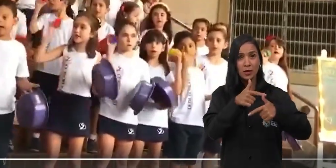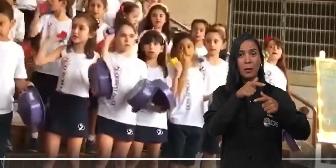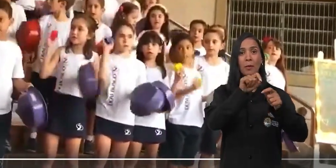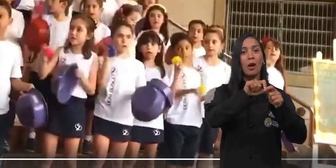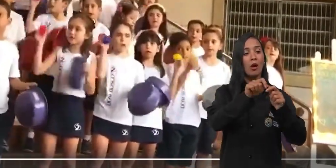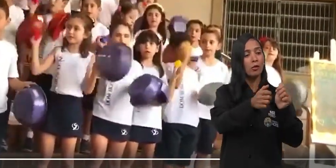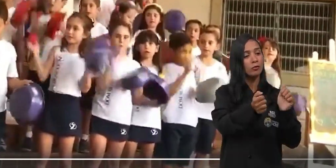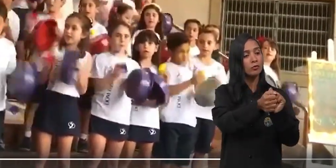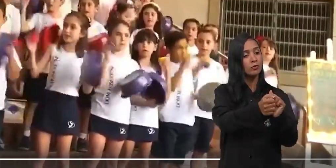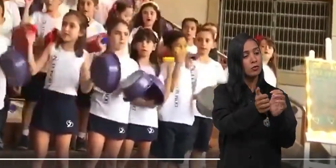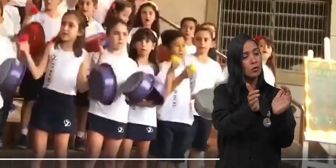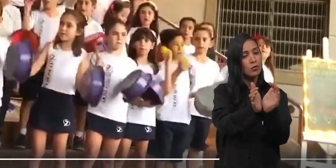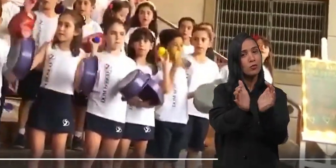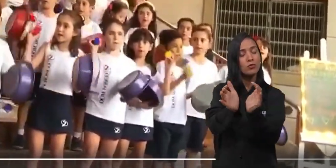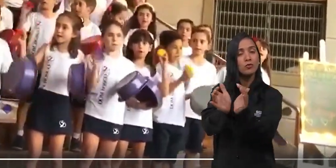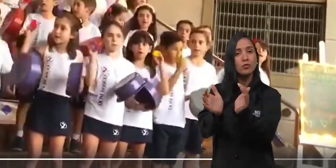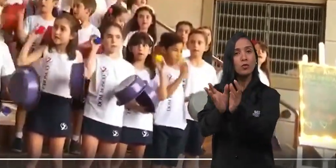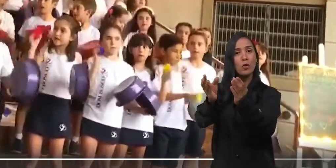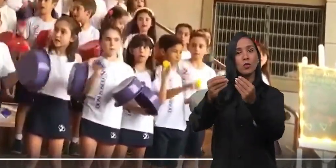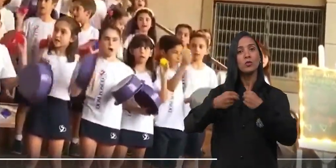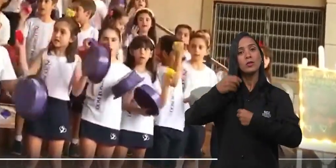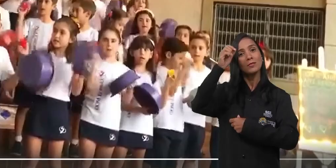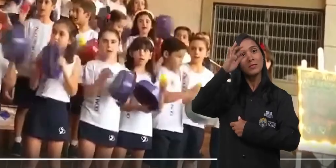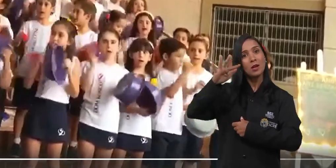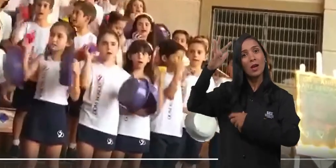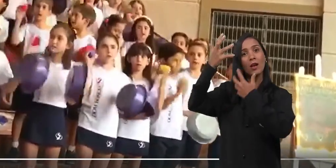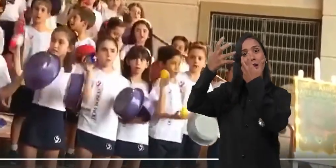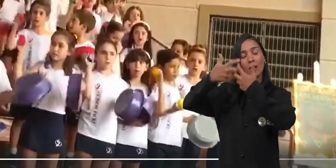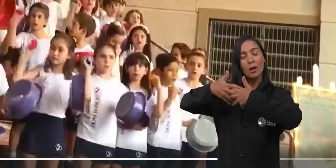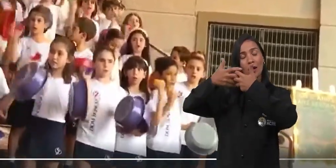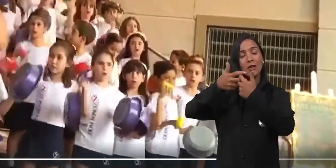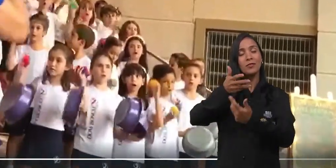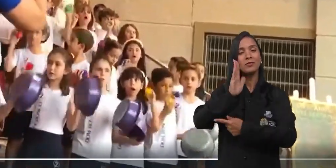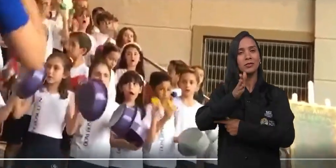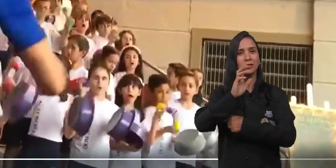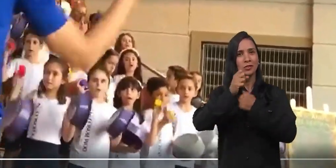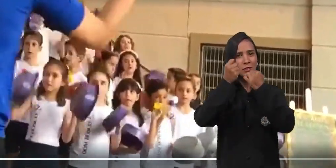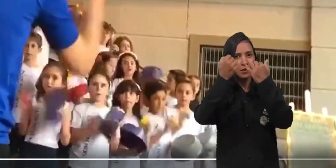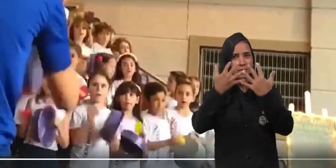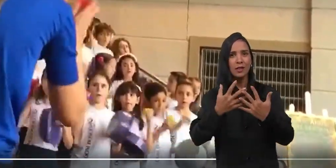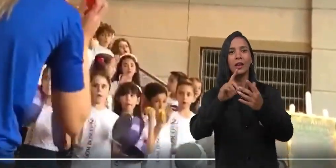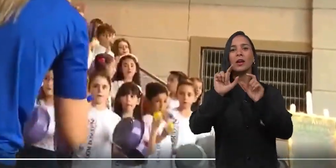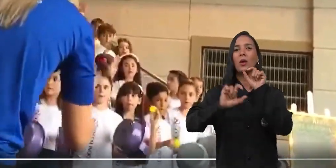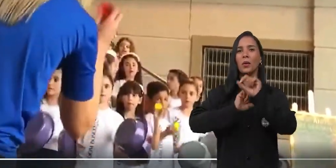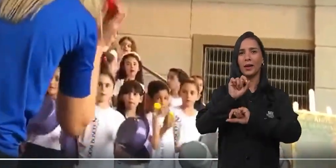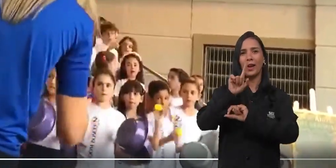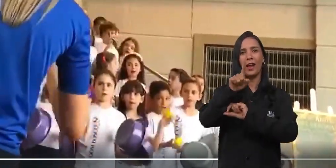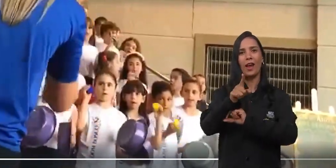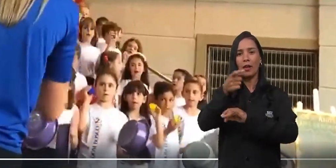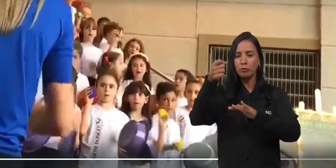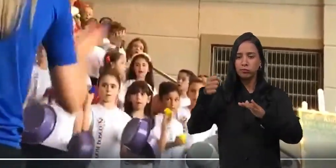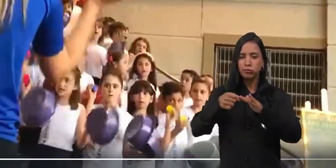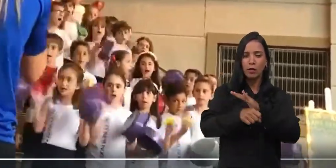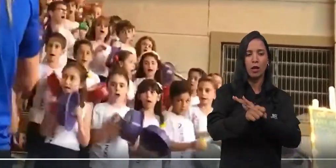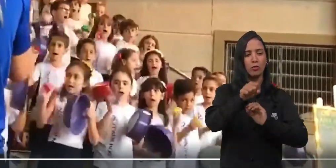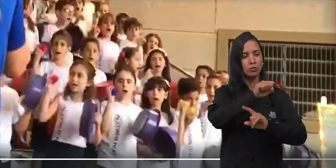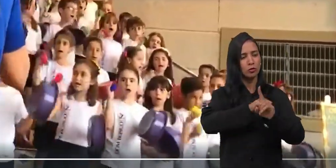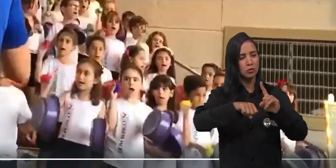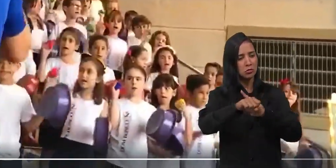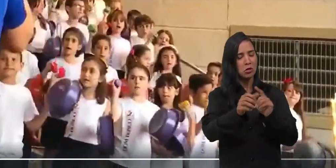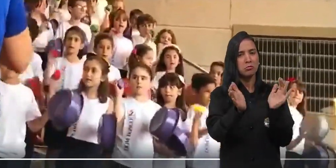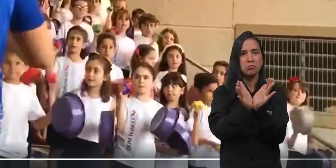coletiva traz toda aquela reflexão que a gente trouxe agora há pouco, que é a questão da socialização, do trabalho em equipe,